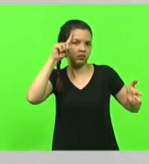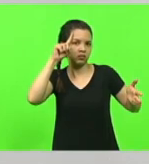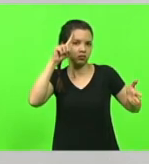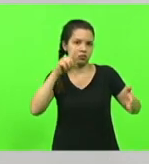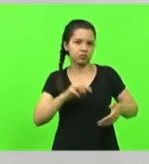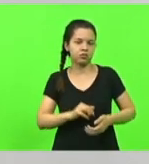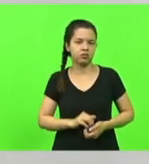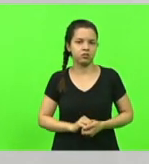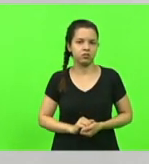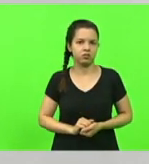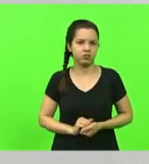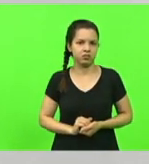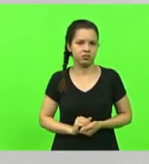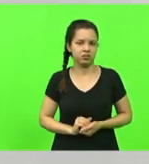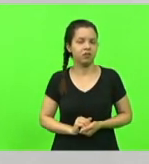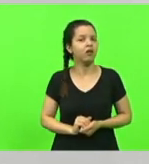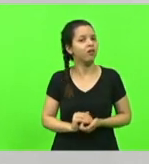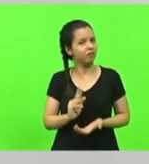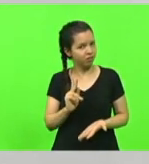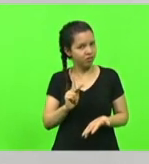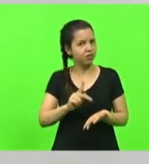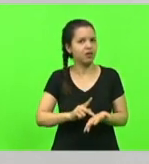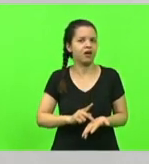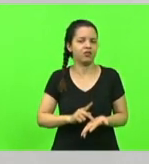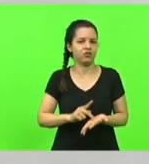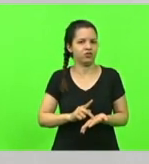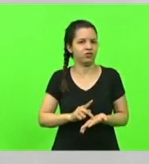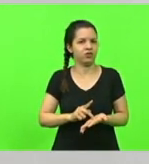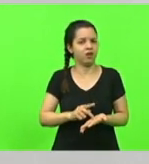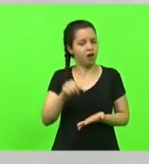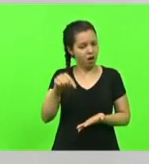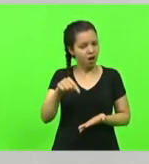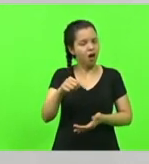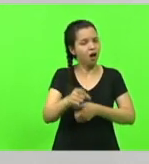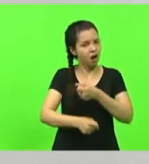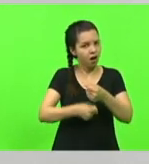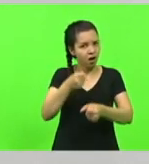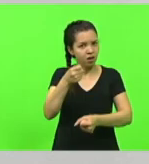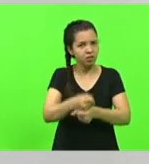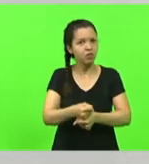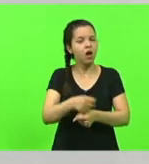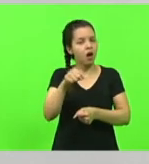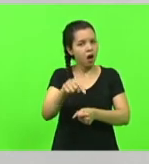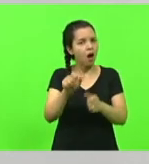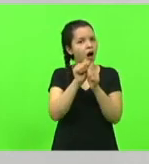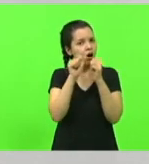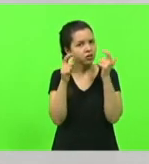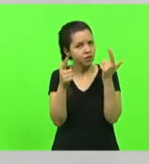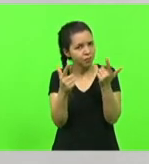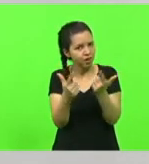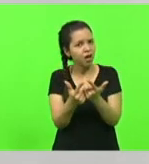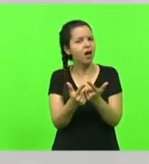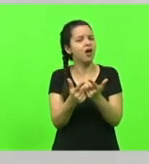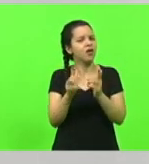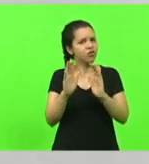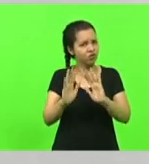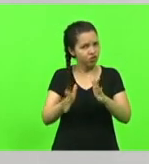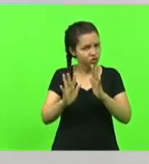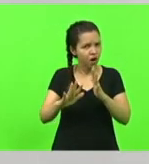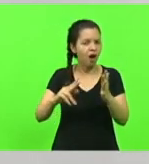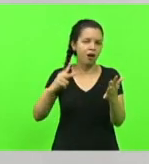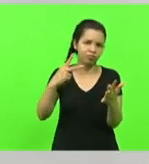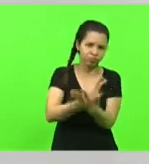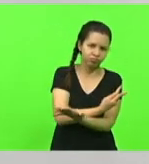é fato, e esse ano aqui a Assembleia já cometeu alguns escorregões,